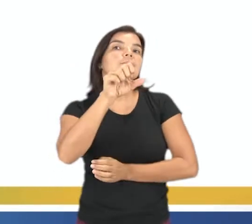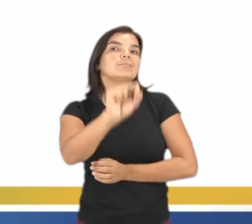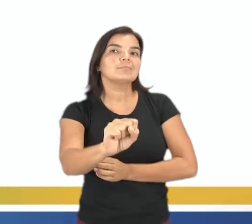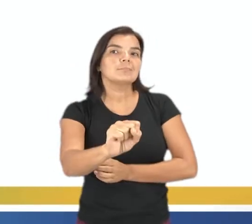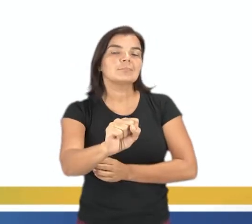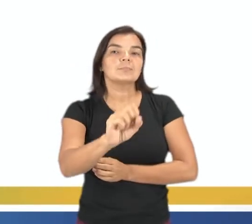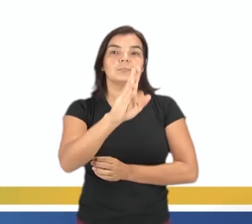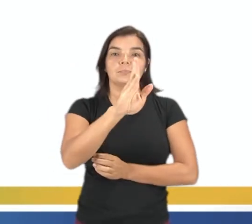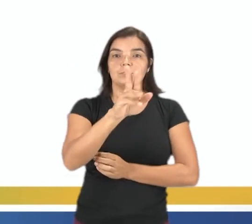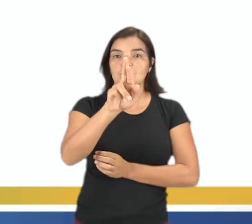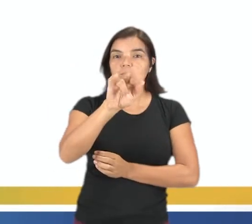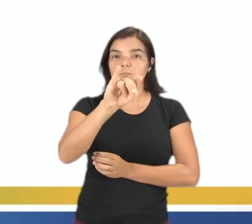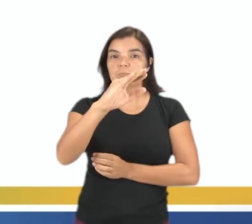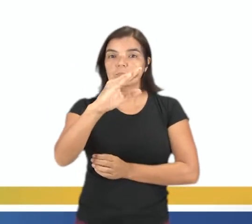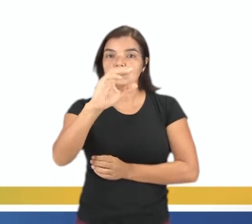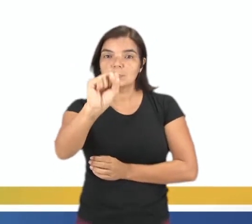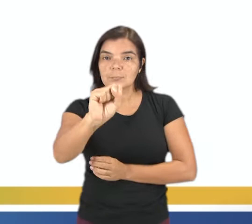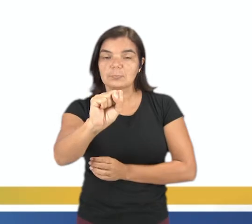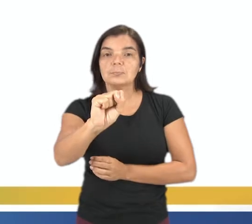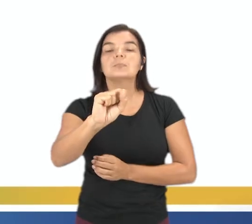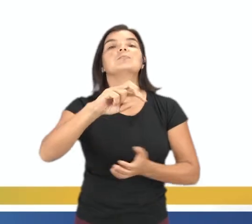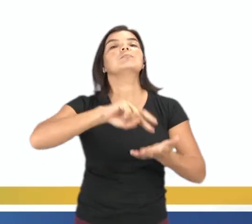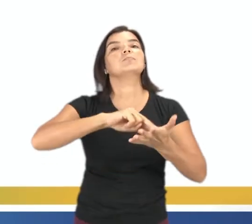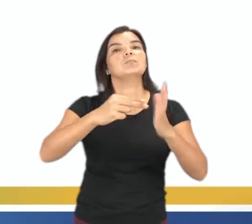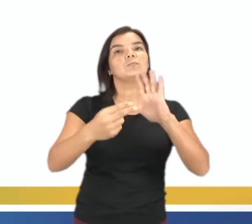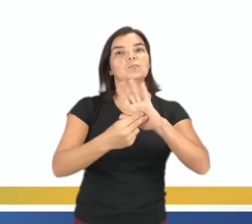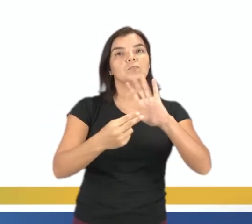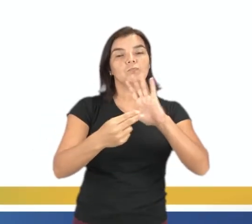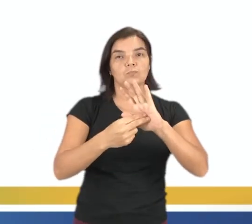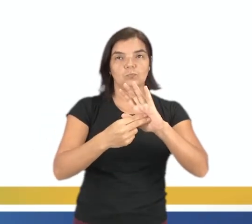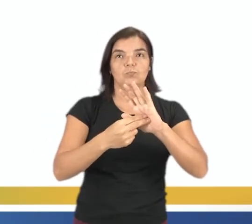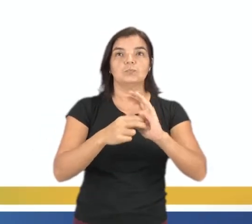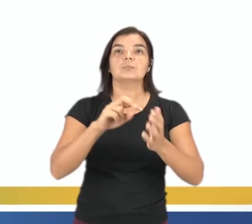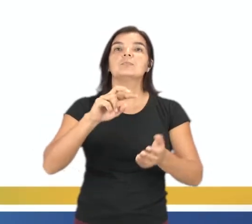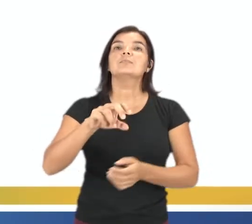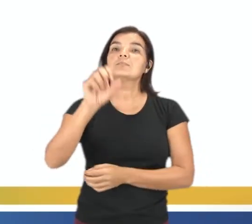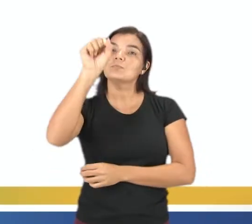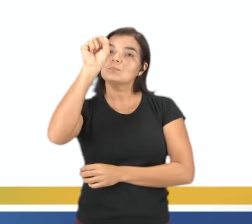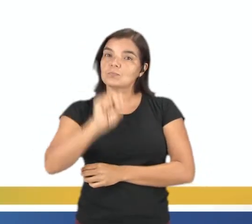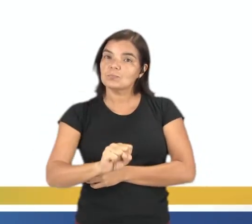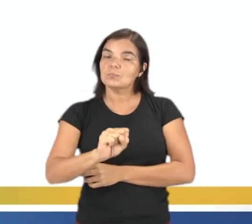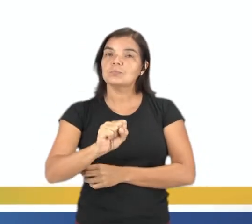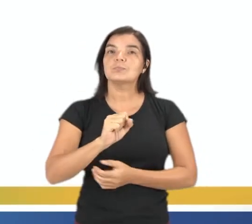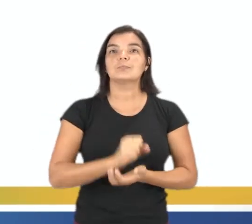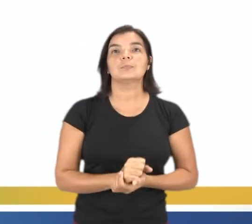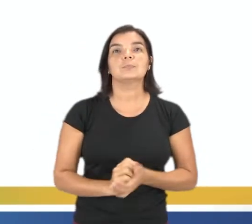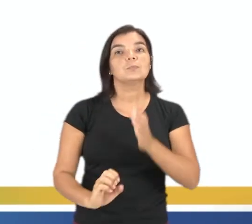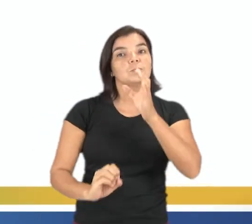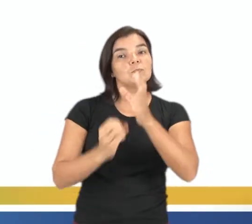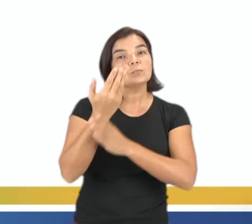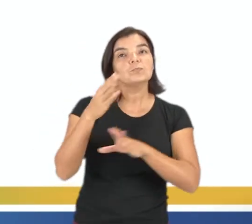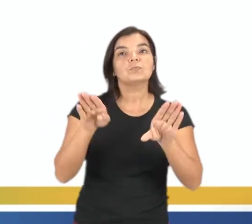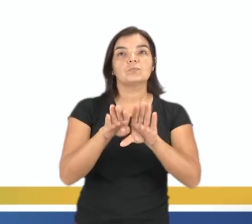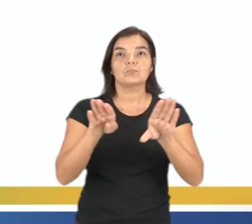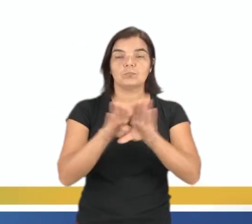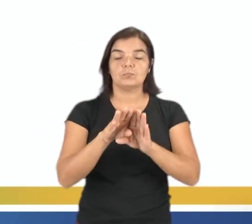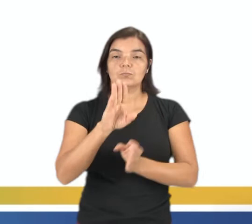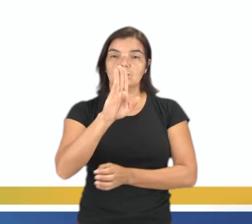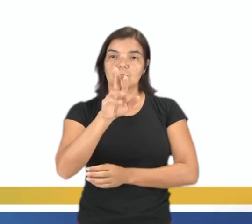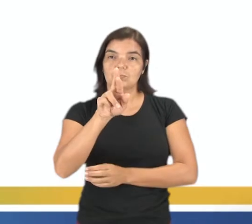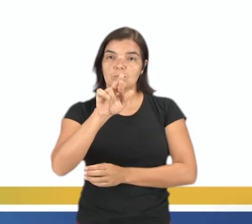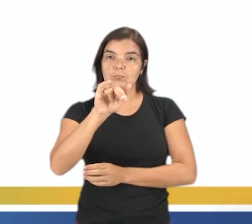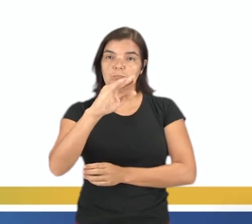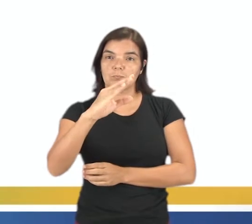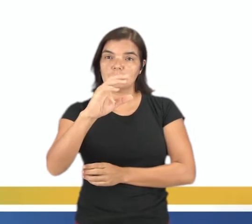ficou BRICS, porque significa esse S, South Africa, em inglês, surgindo assim a sigla